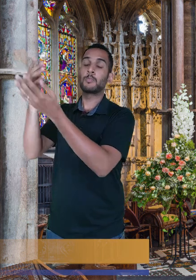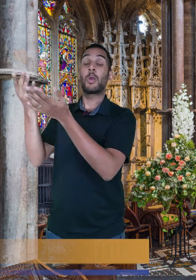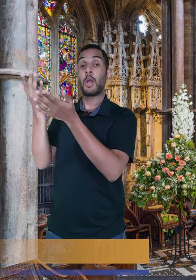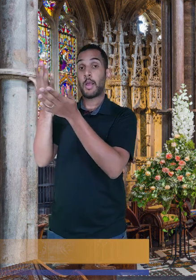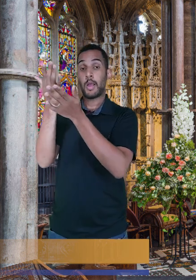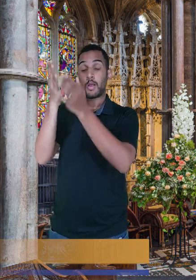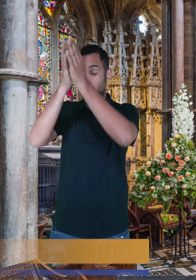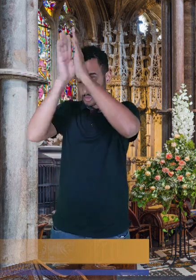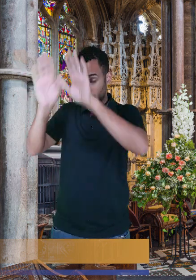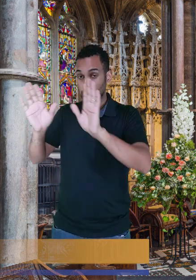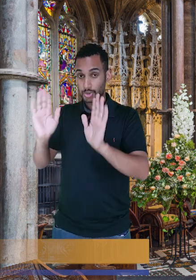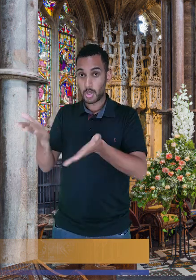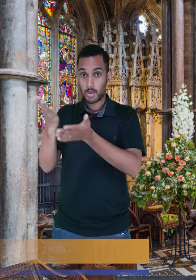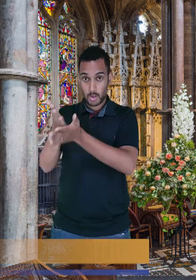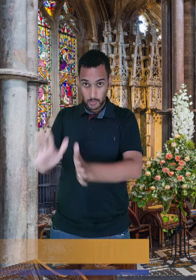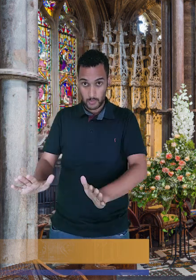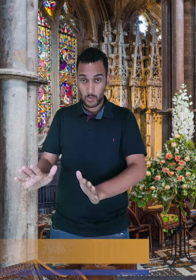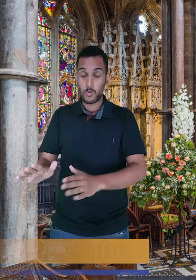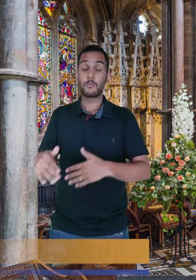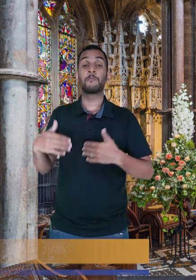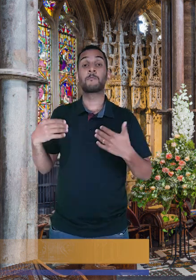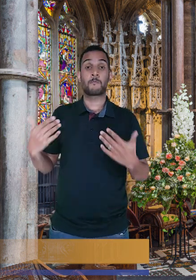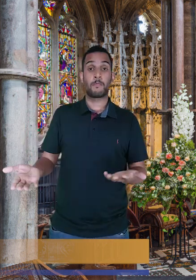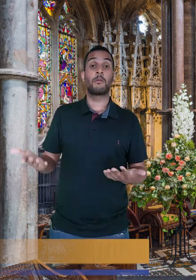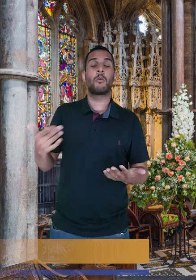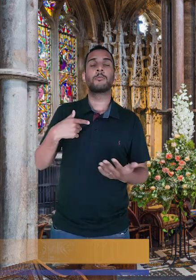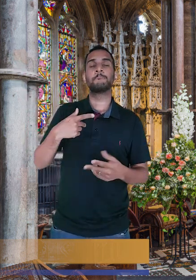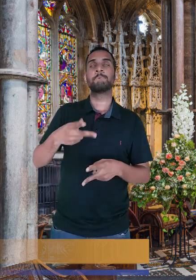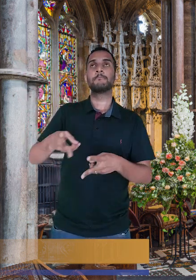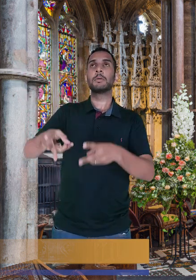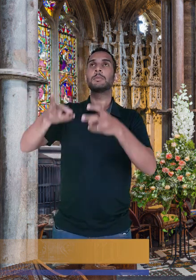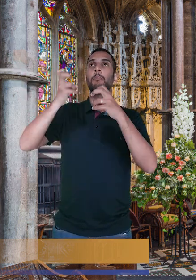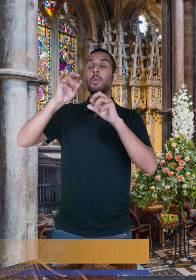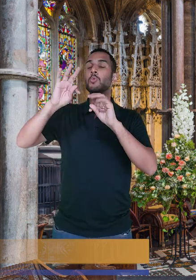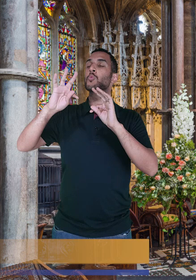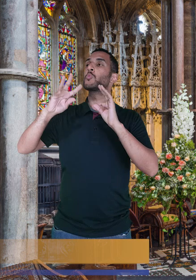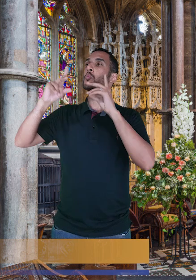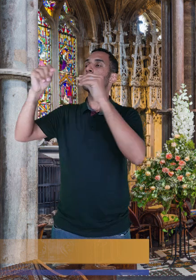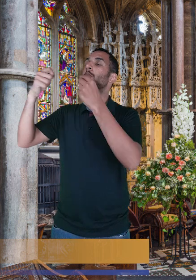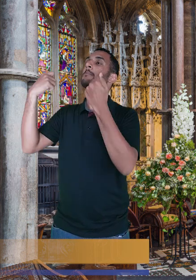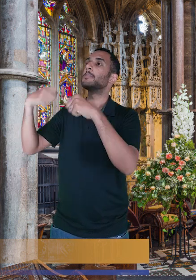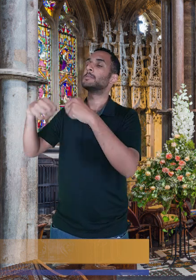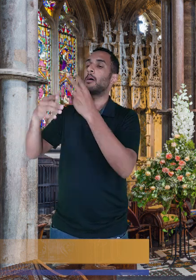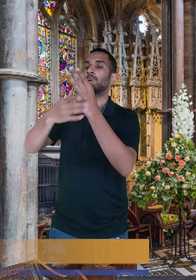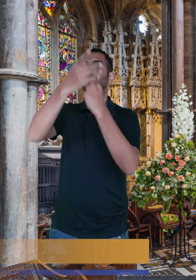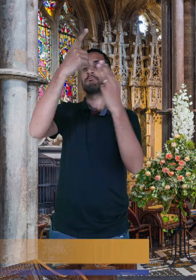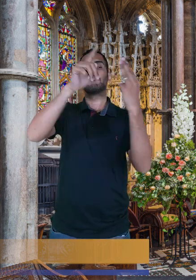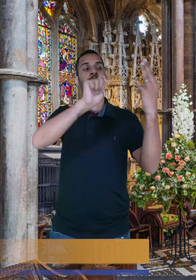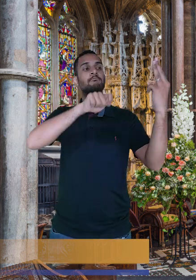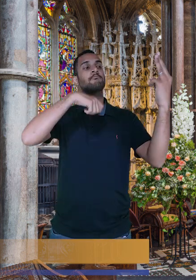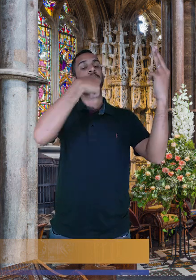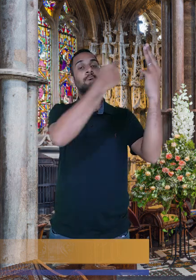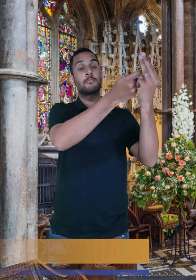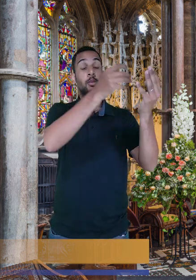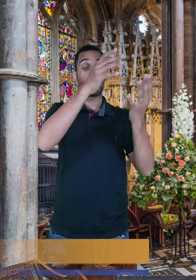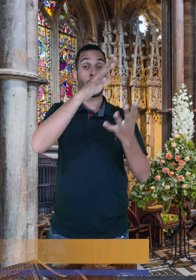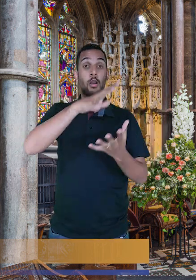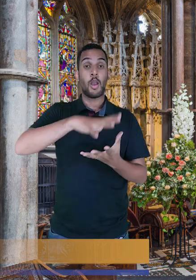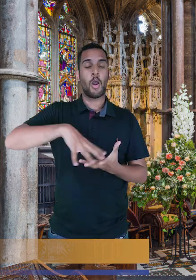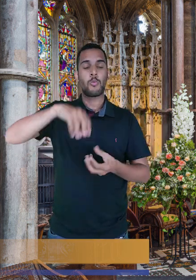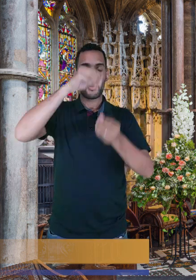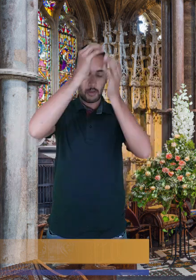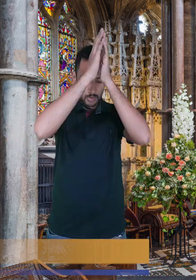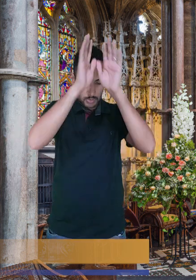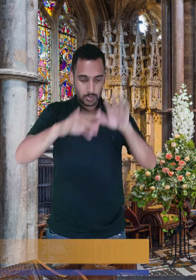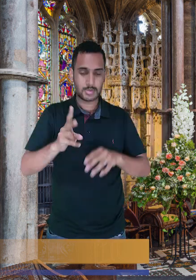terminar a adoração, reconhece que todo o bem que fez deve ser atribuído ao Senhor. A alma adoradora se alegra